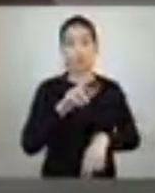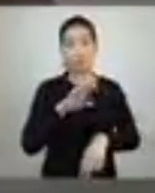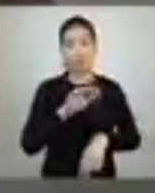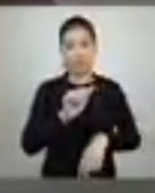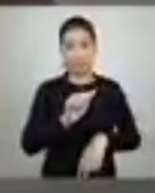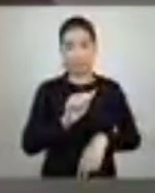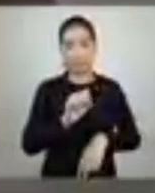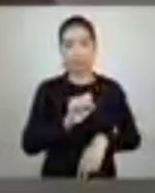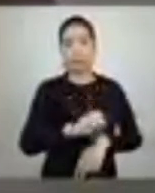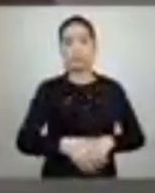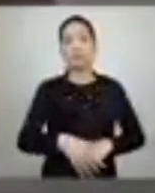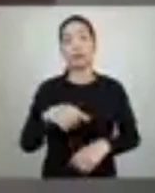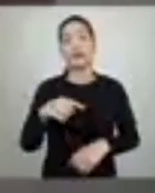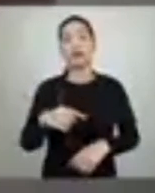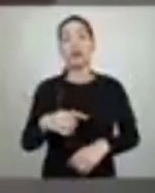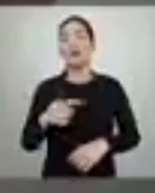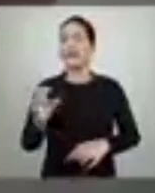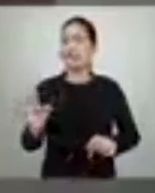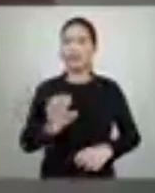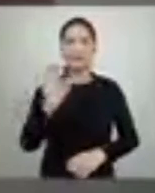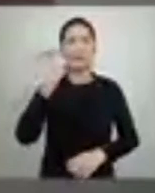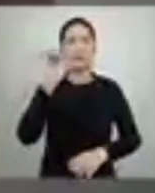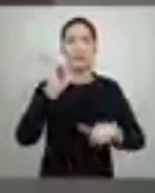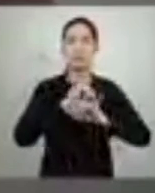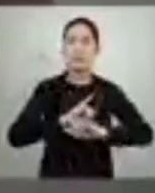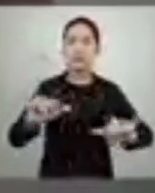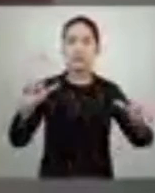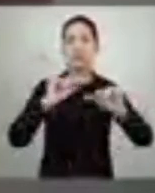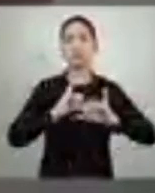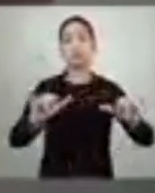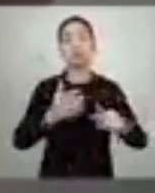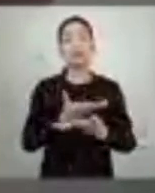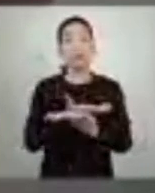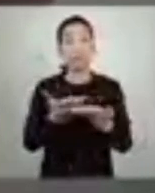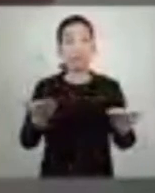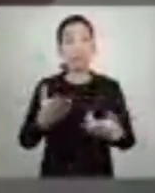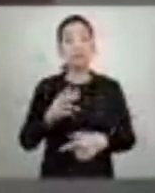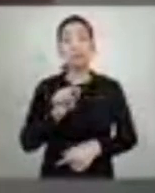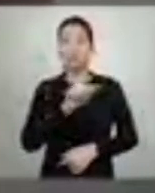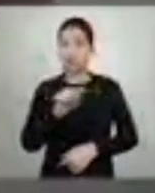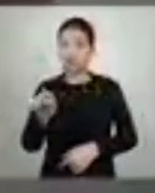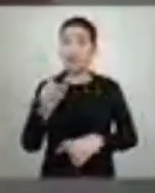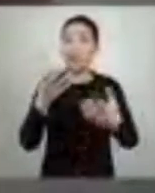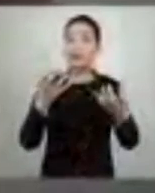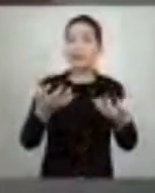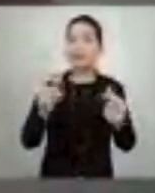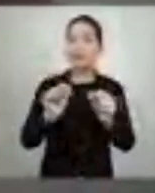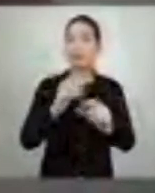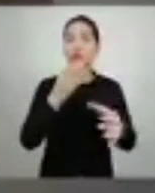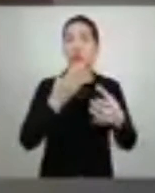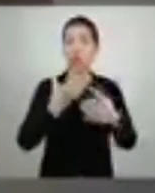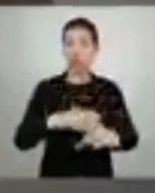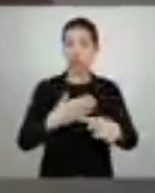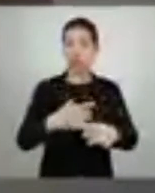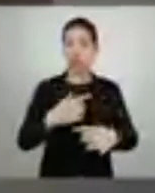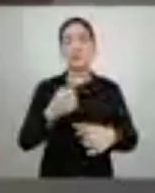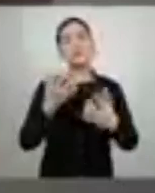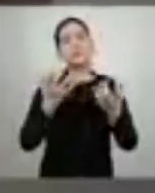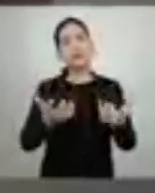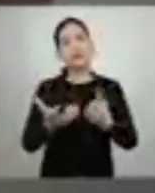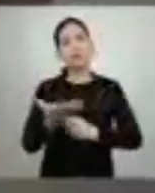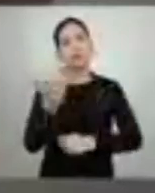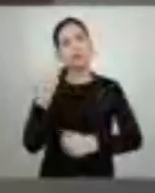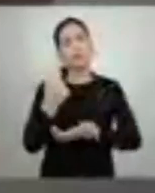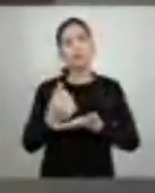Jarbas Vasconcelos, e queria dar uma excelente notícia para aqueles que querem fazer concurso e querem vir ajudar o